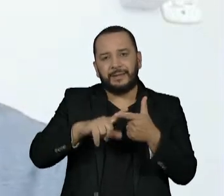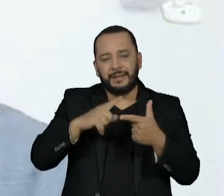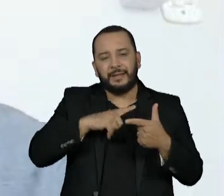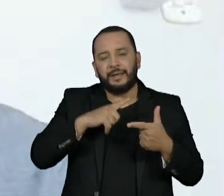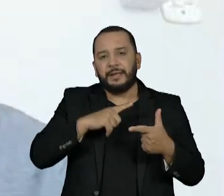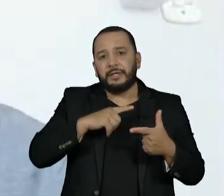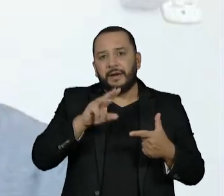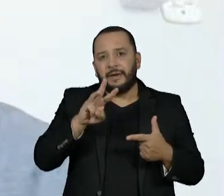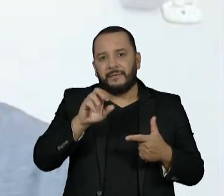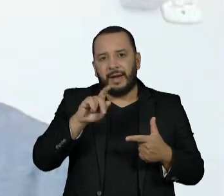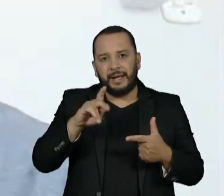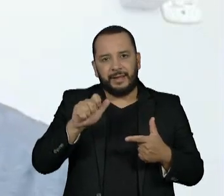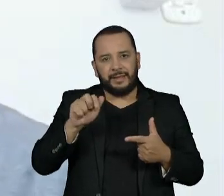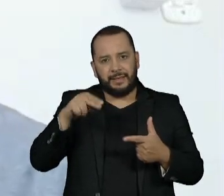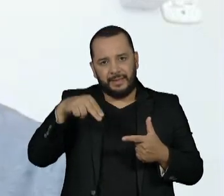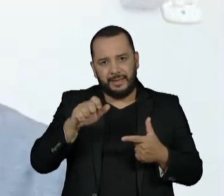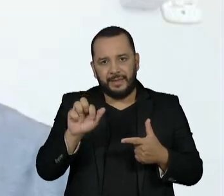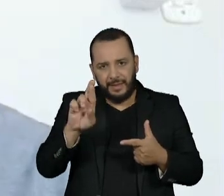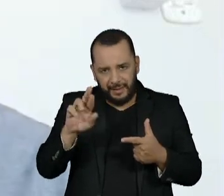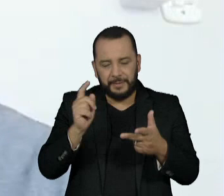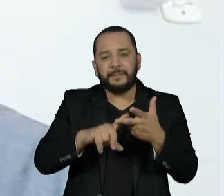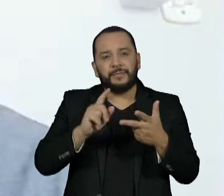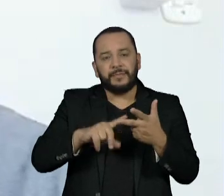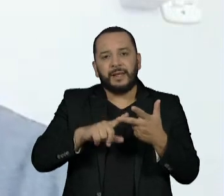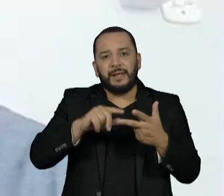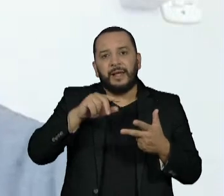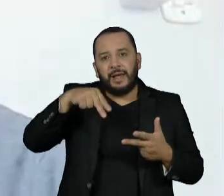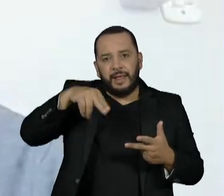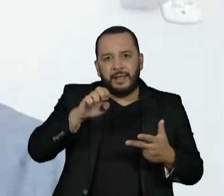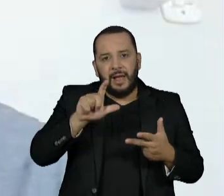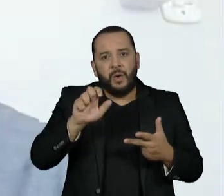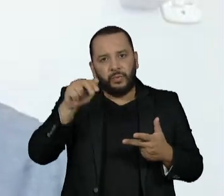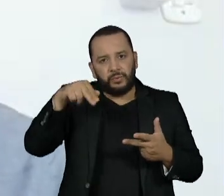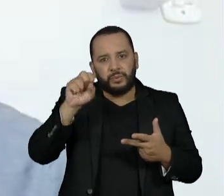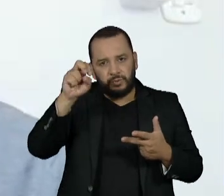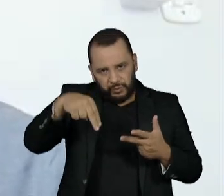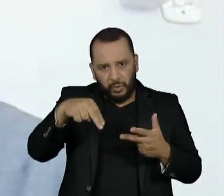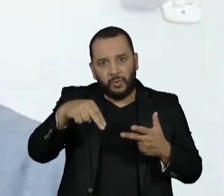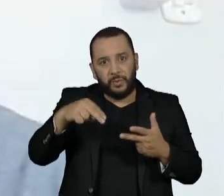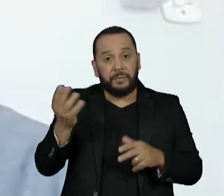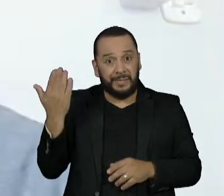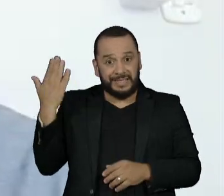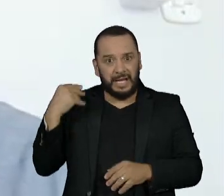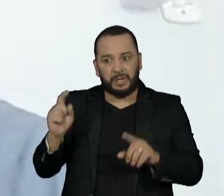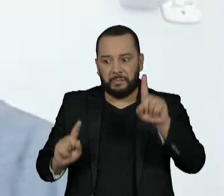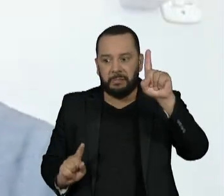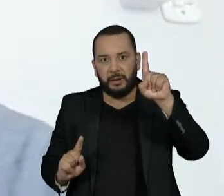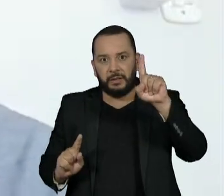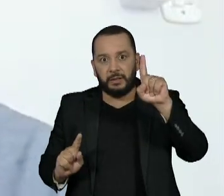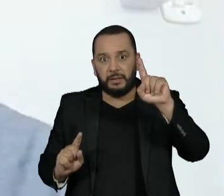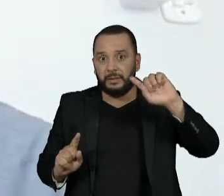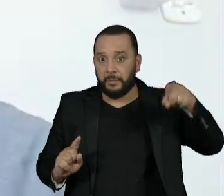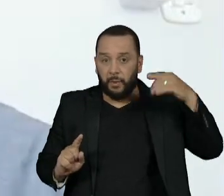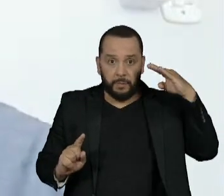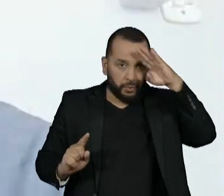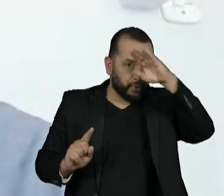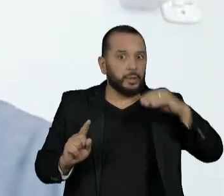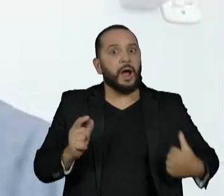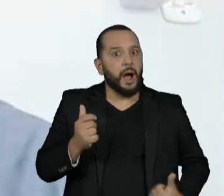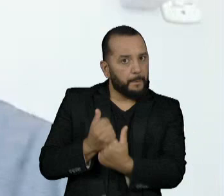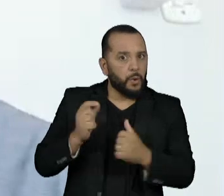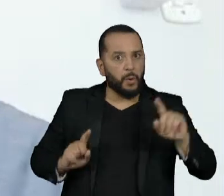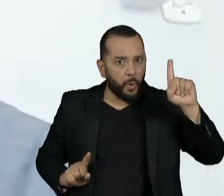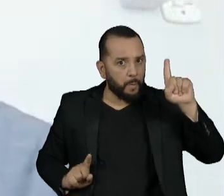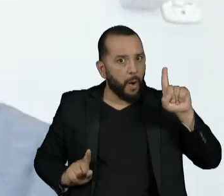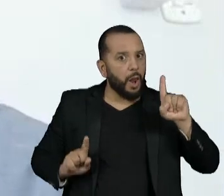São Gonçalo, o segundo maior colégio eleitoral do estado do Rio de Janeiro, e que estava bem atrás nas pesquisas. Então, 2020, no segundo